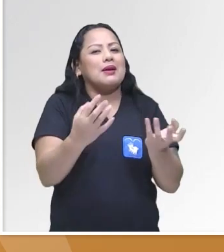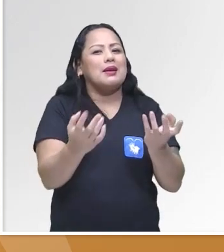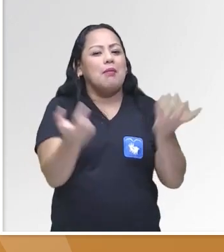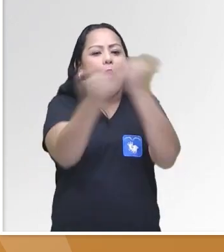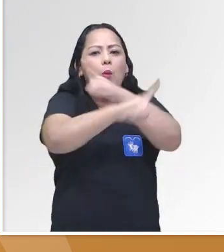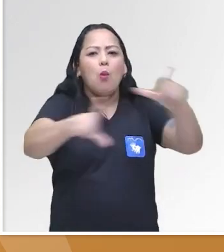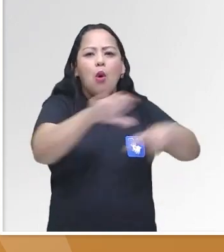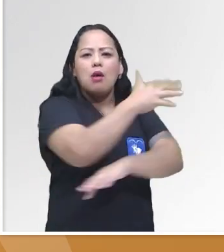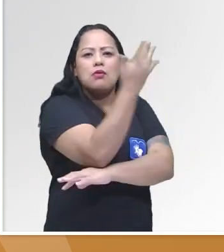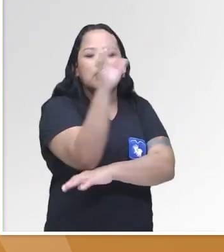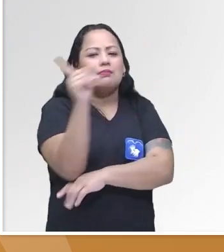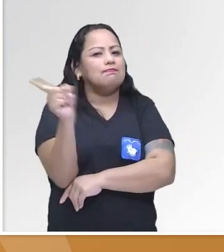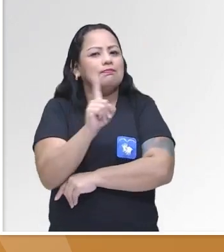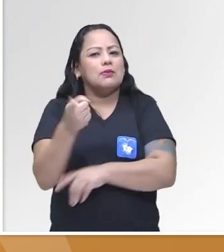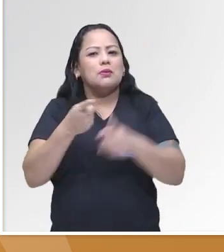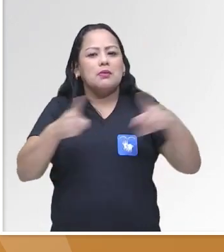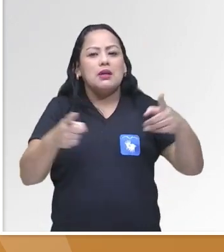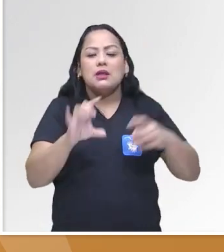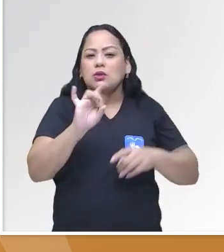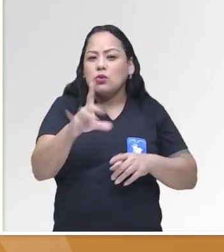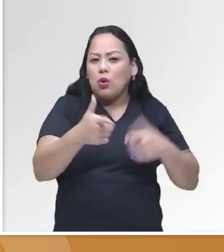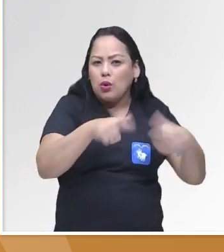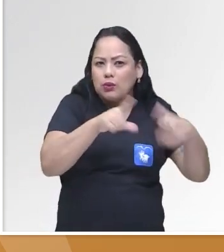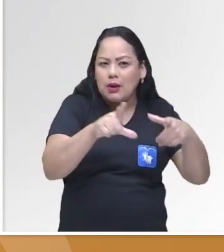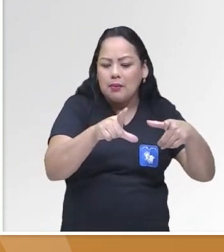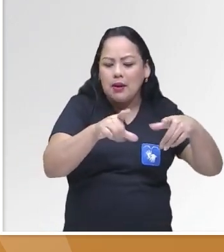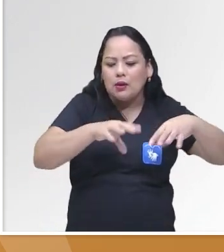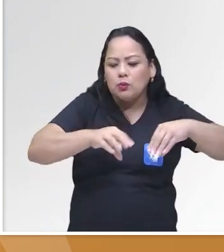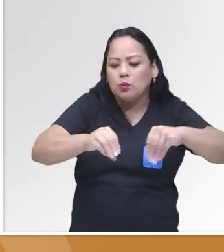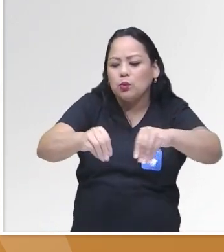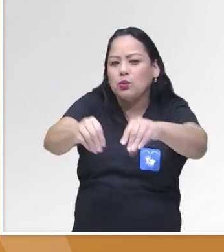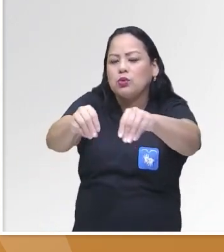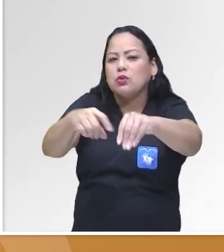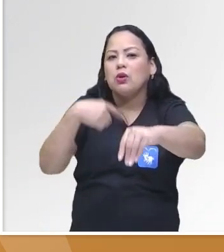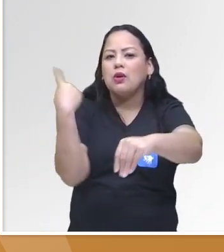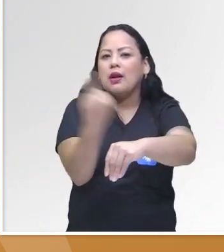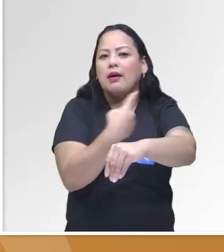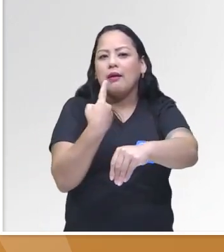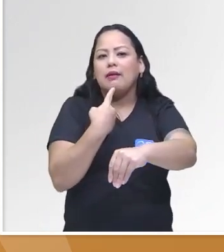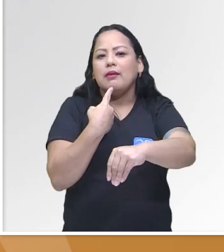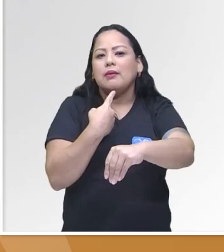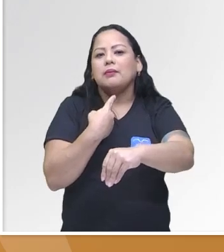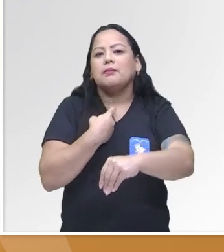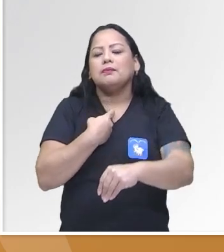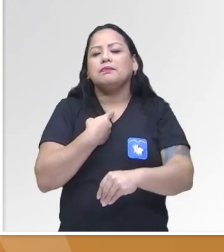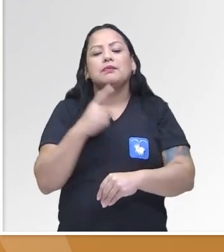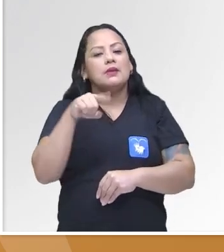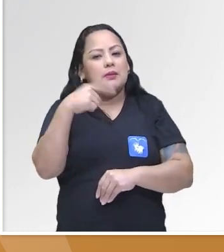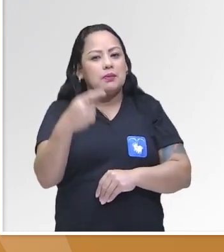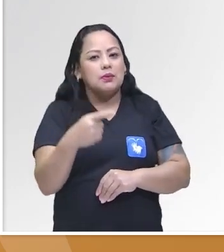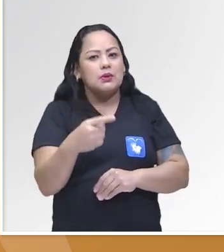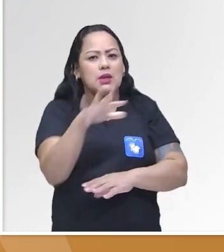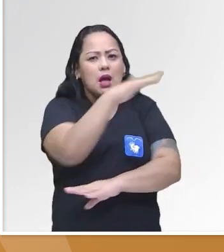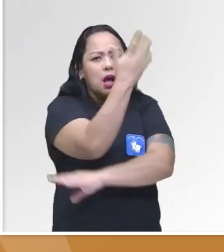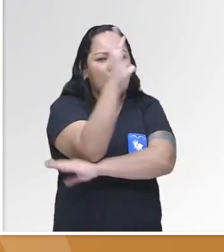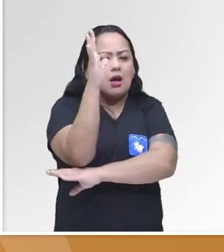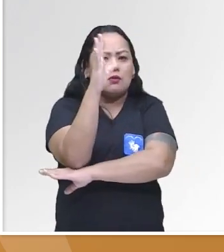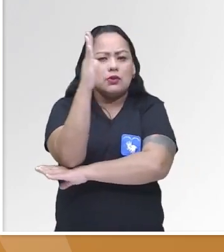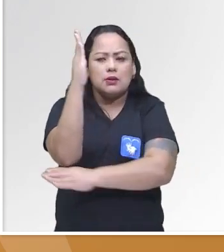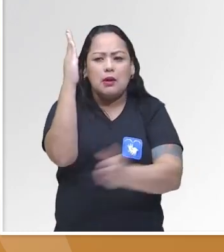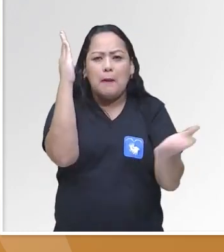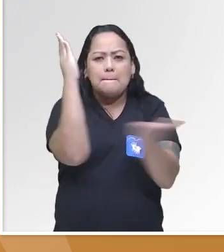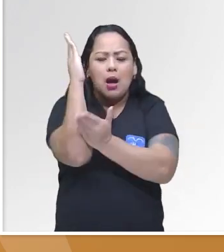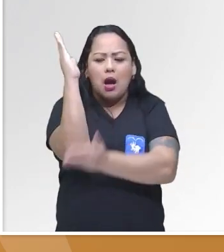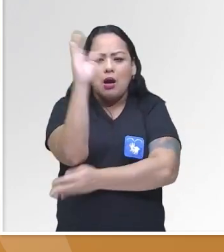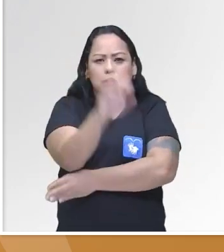destruir, ela é apenas ali um trabalho no solo, e aí eu vou ter que derrubar árvores para fazer as